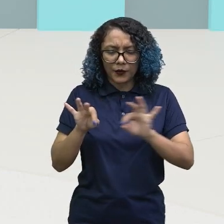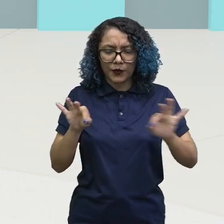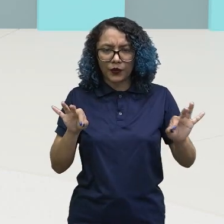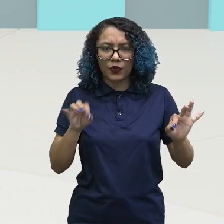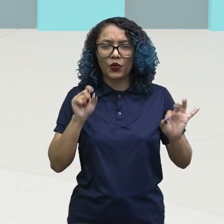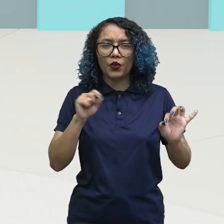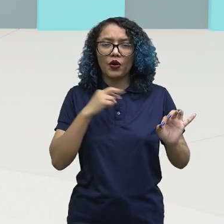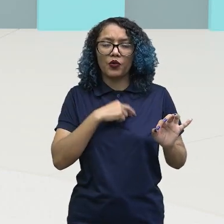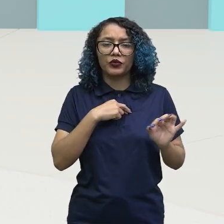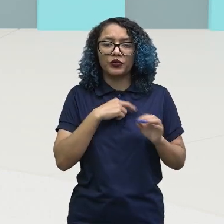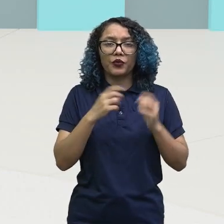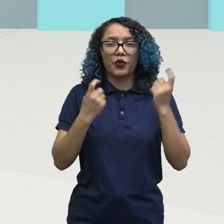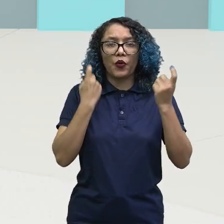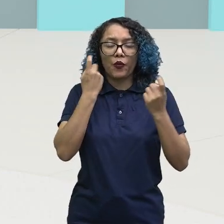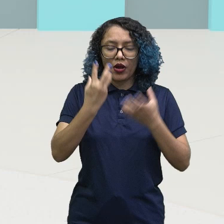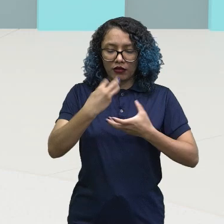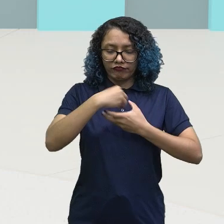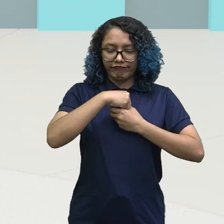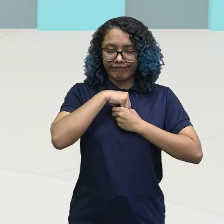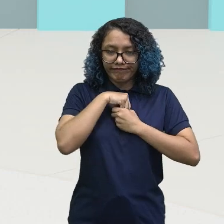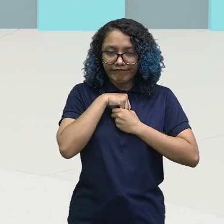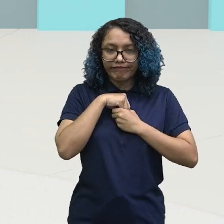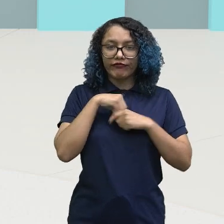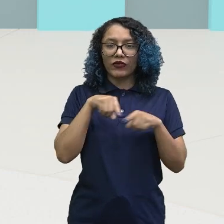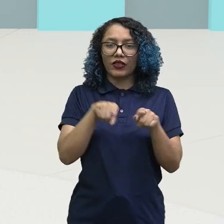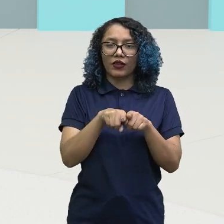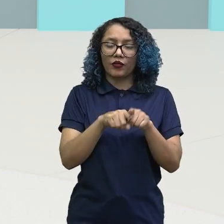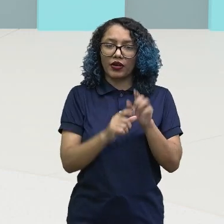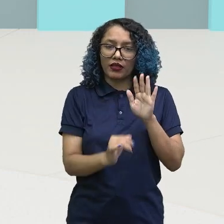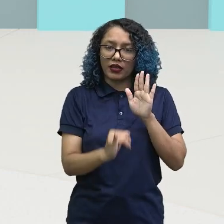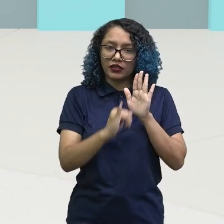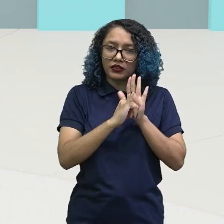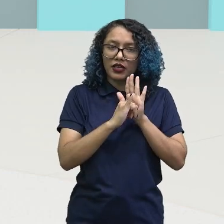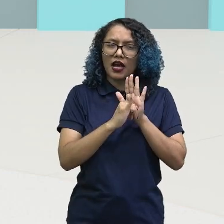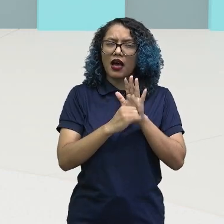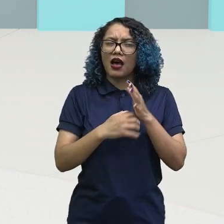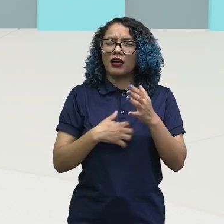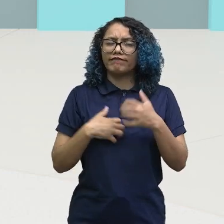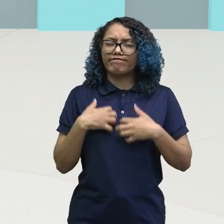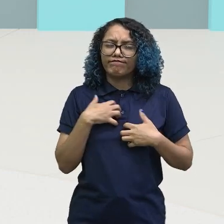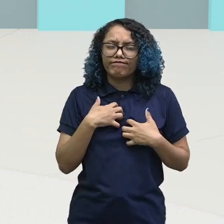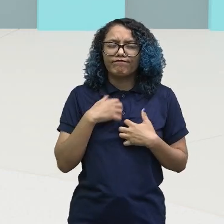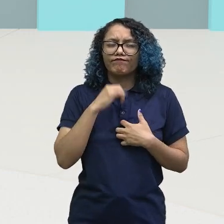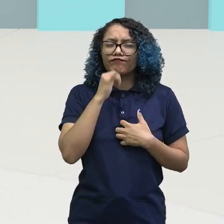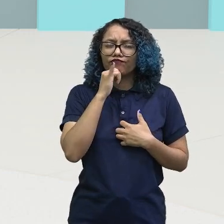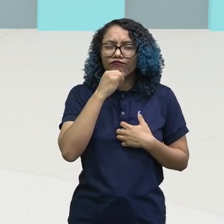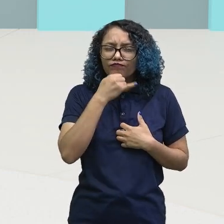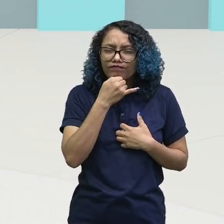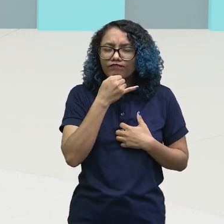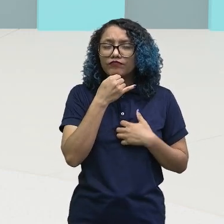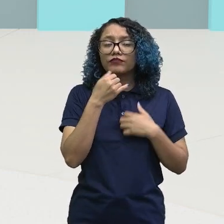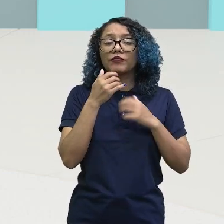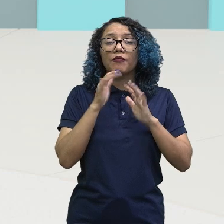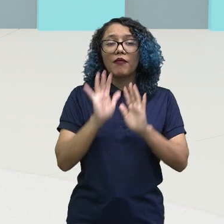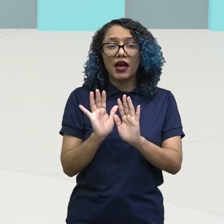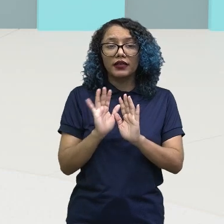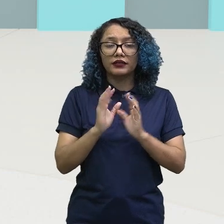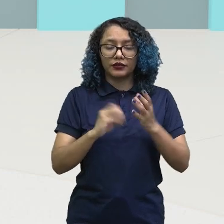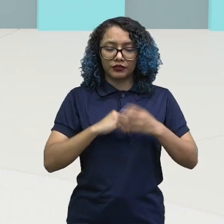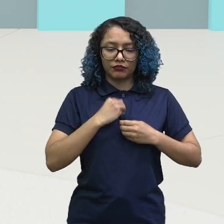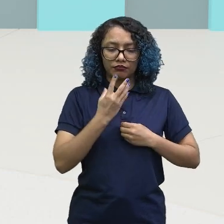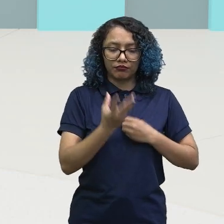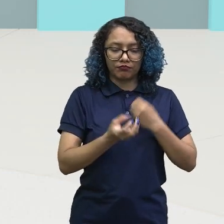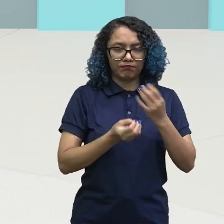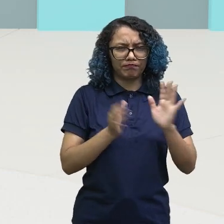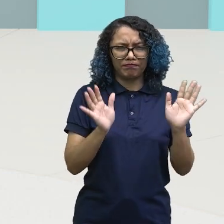está preocupado com a subjetividade, com a identidade, com a melancolia, com a tristeza? O parnasianismo vai dizer assim, para com